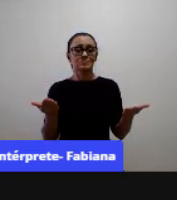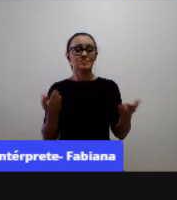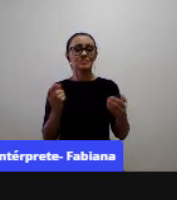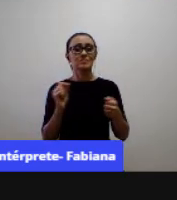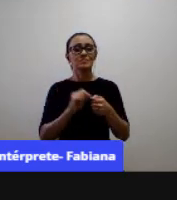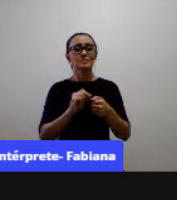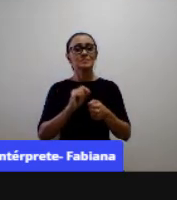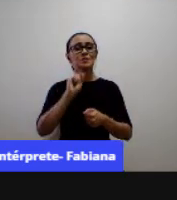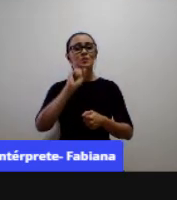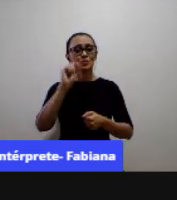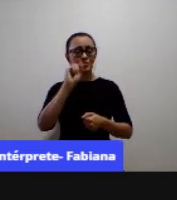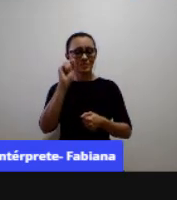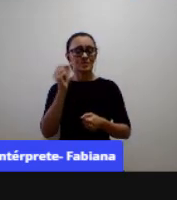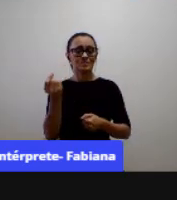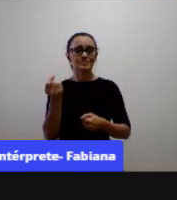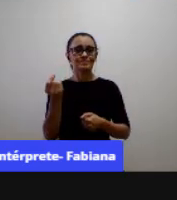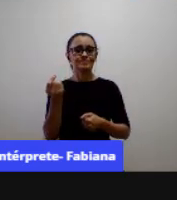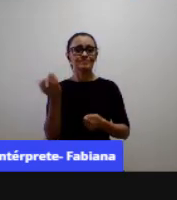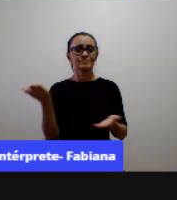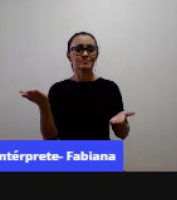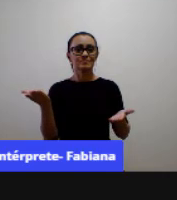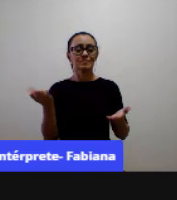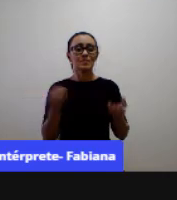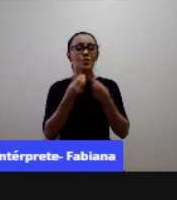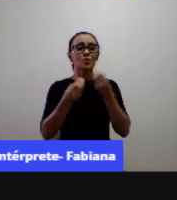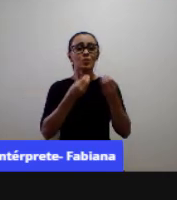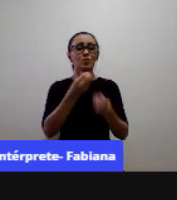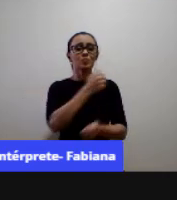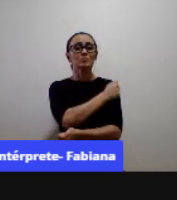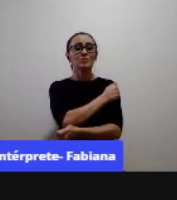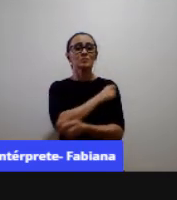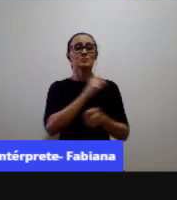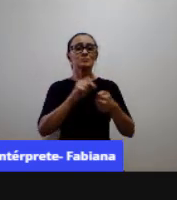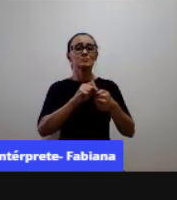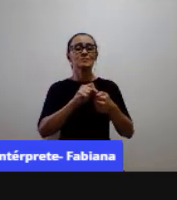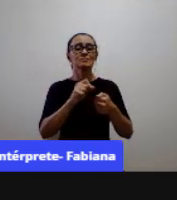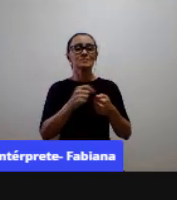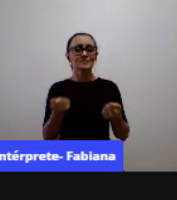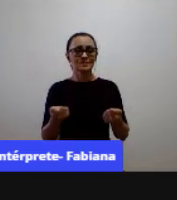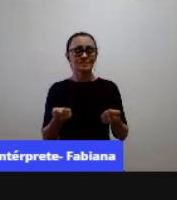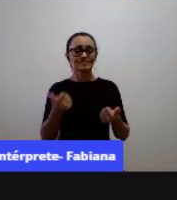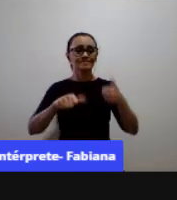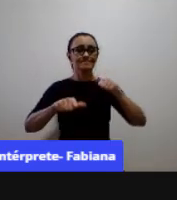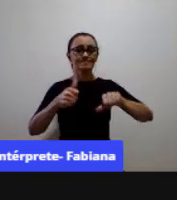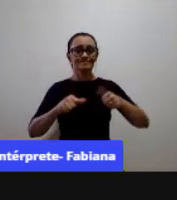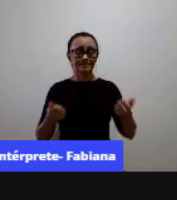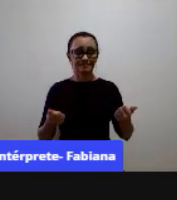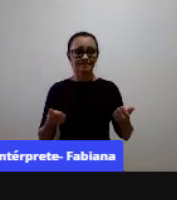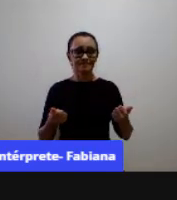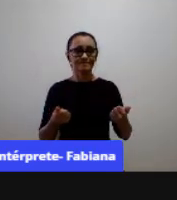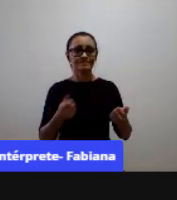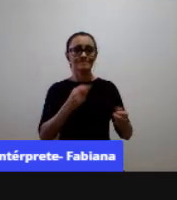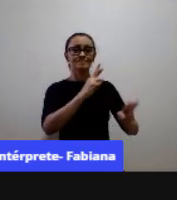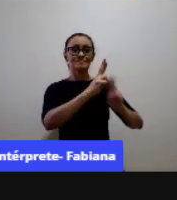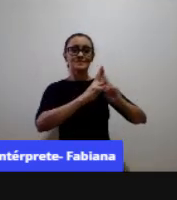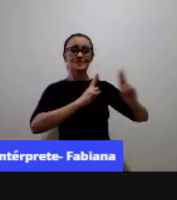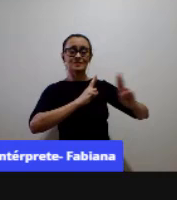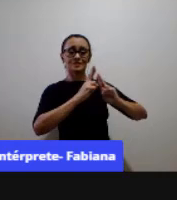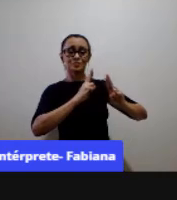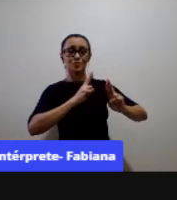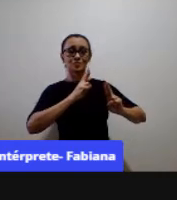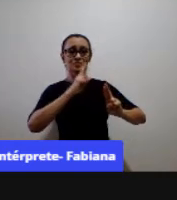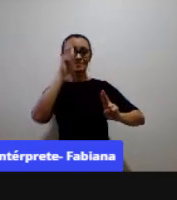aquele indivíduo a realização dos testes. E aí eu vou ficar com um parâmetro de respostas